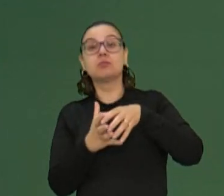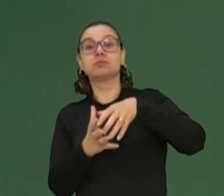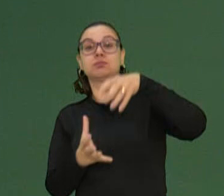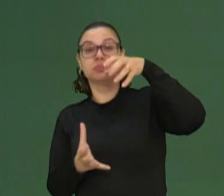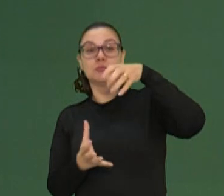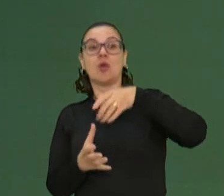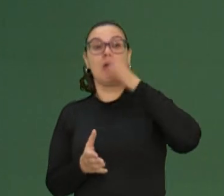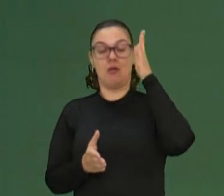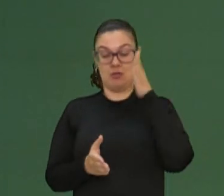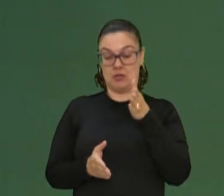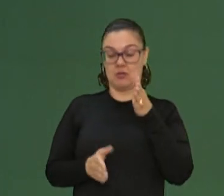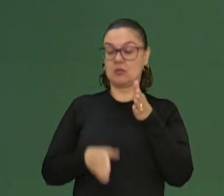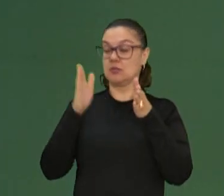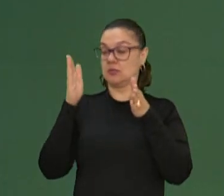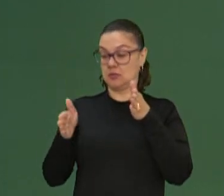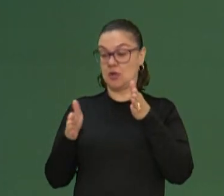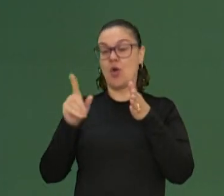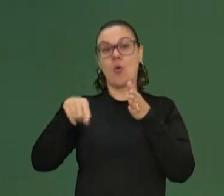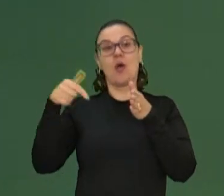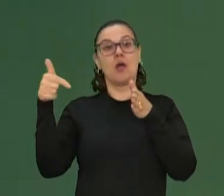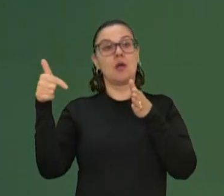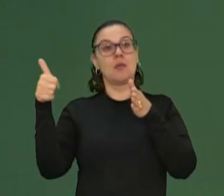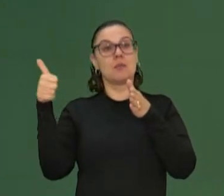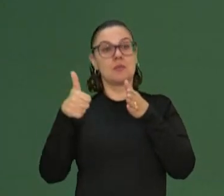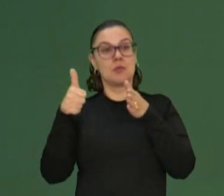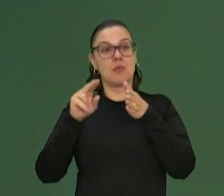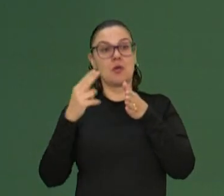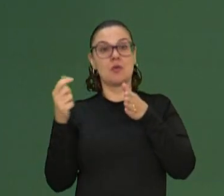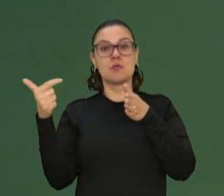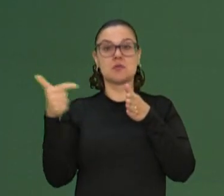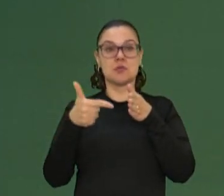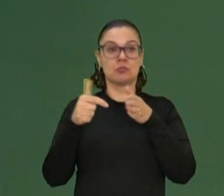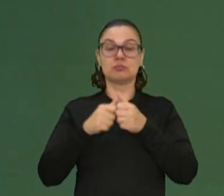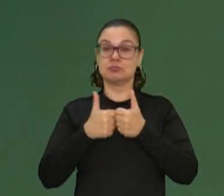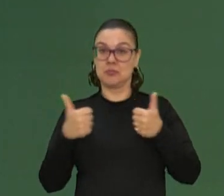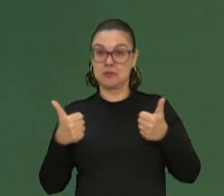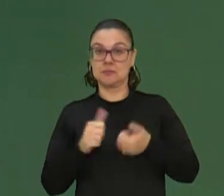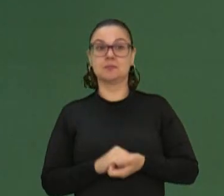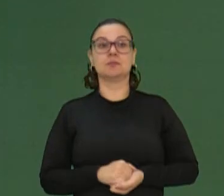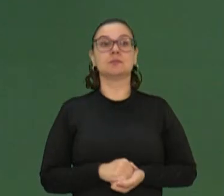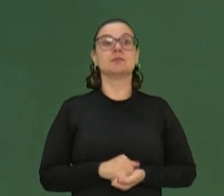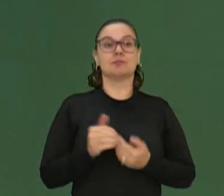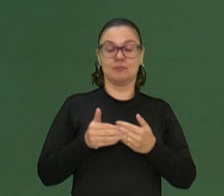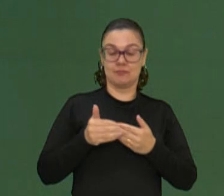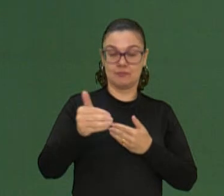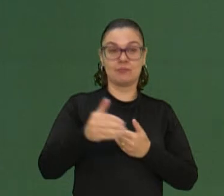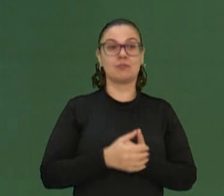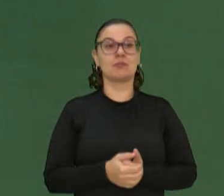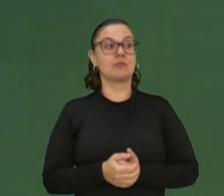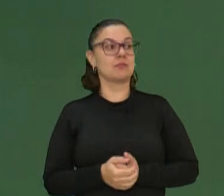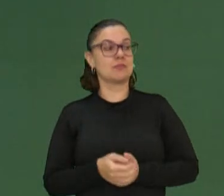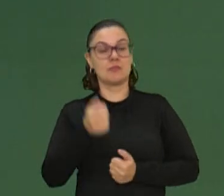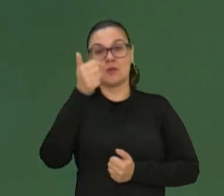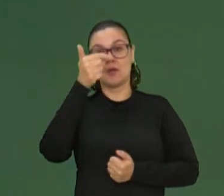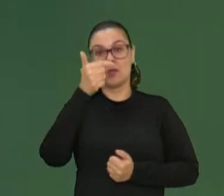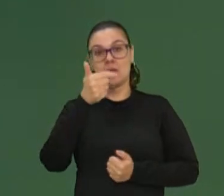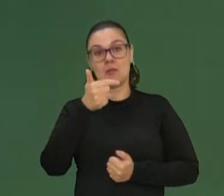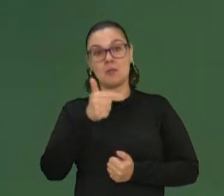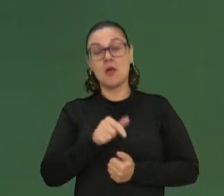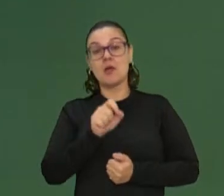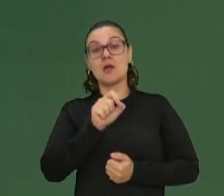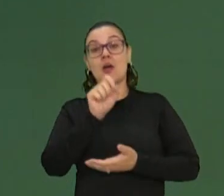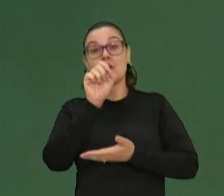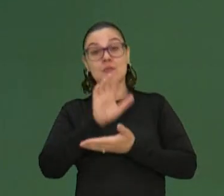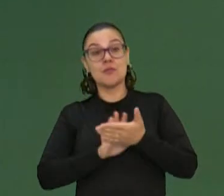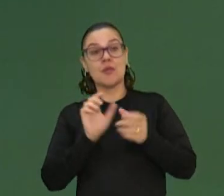planta, 2 caminhos. Ou é do xilema primário, ou é do câmbio. Beleza? Seguimos. O que eu quero que